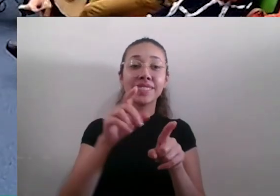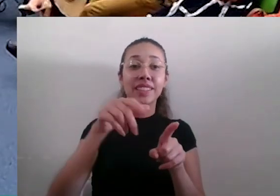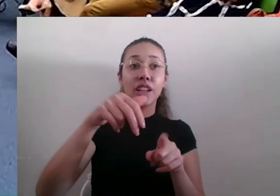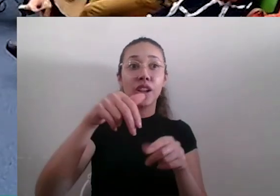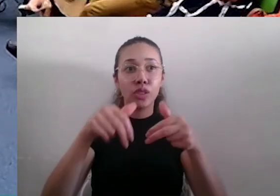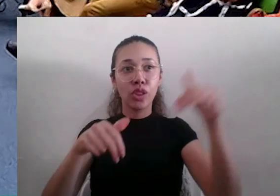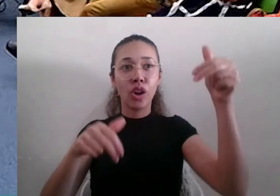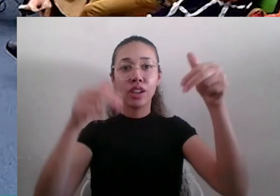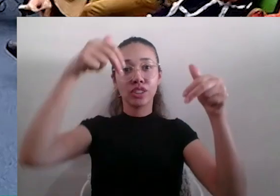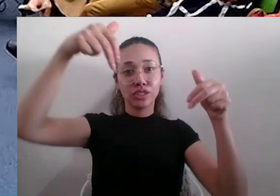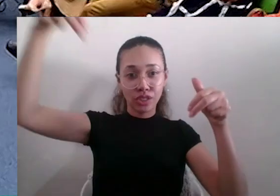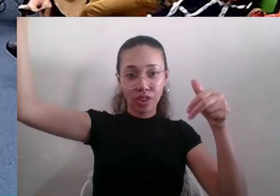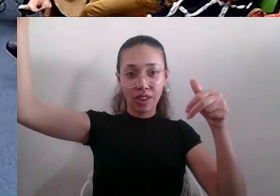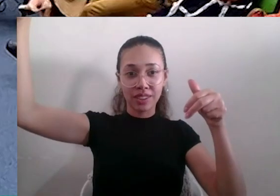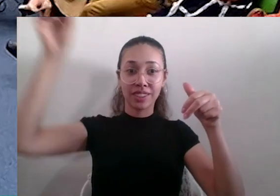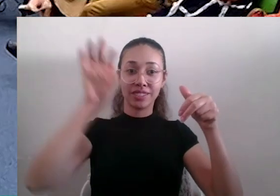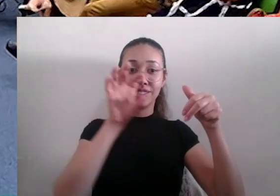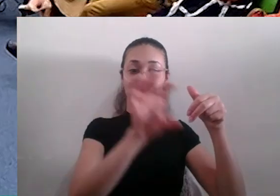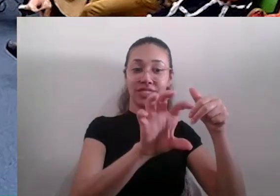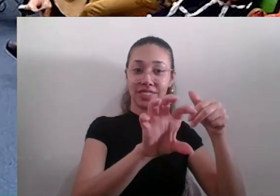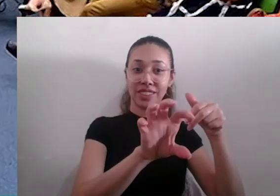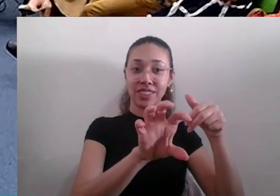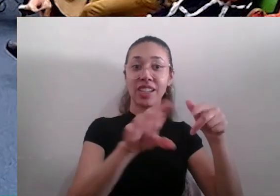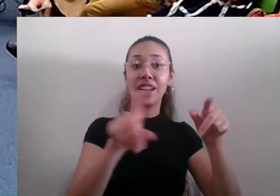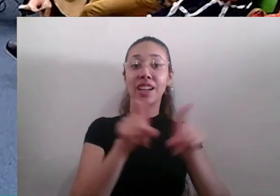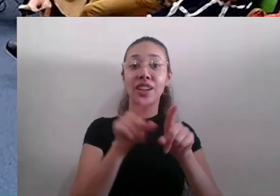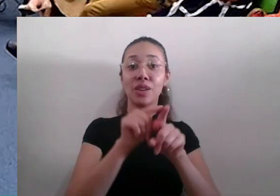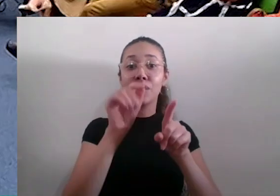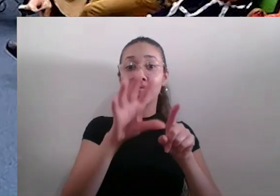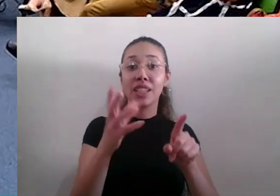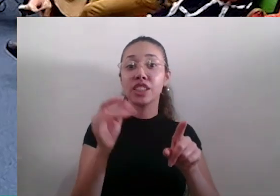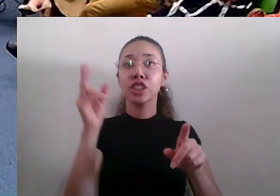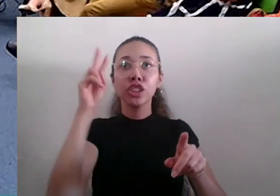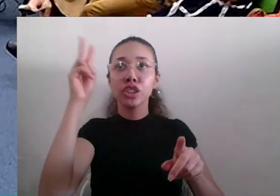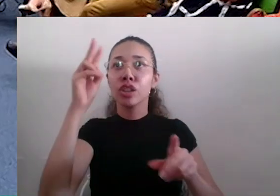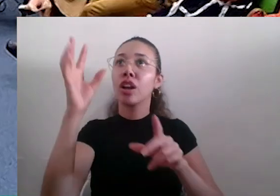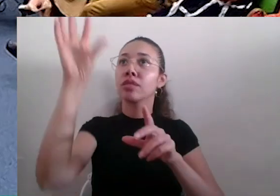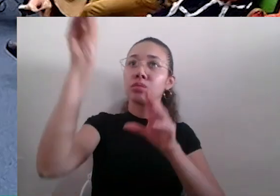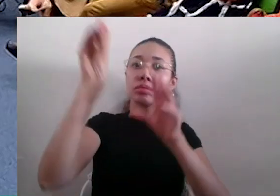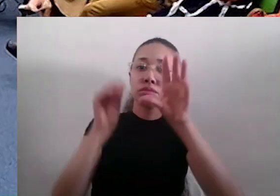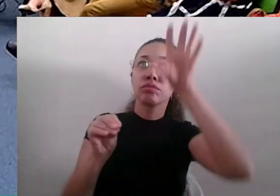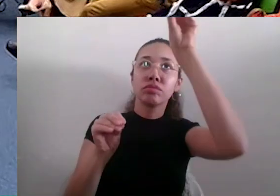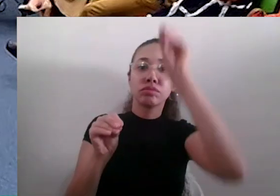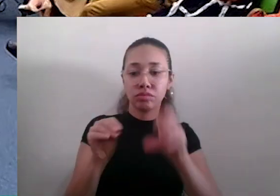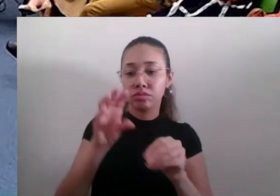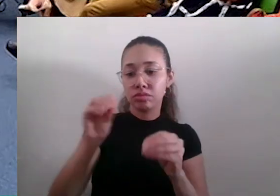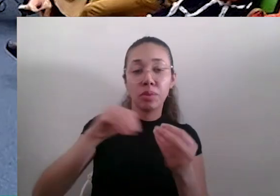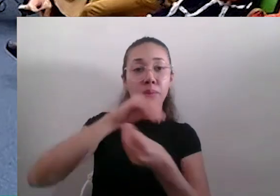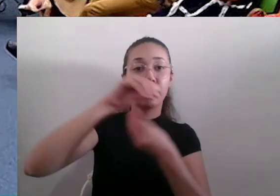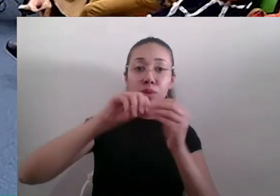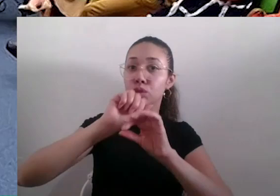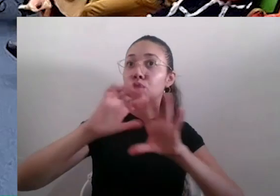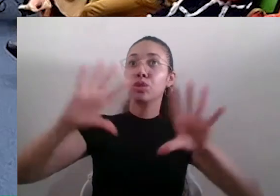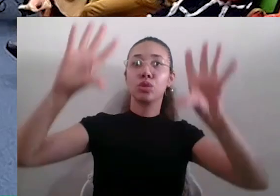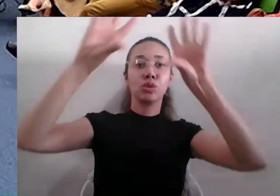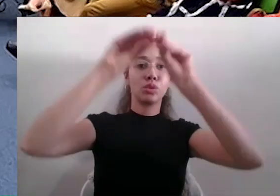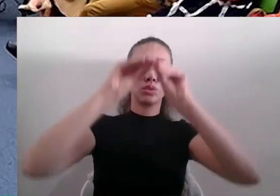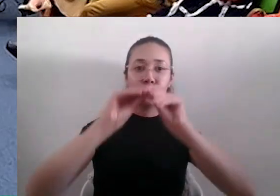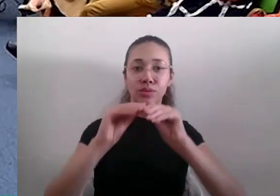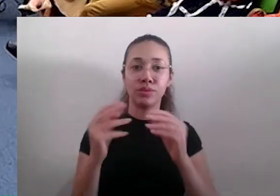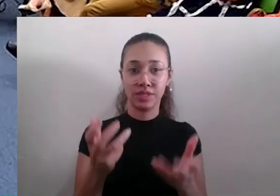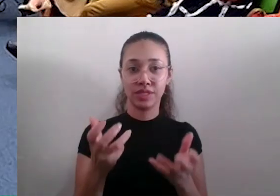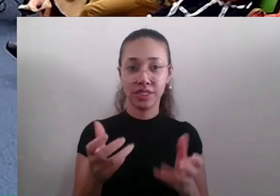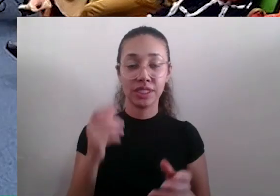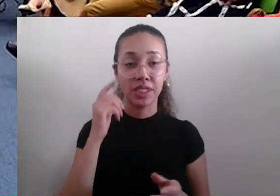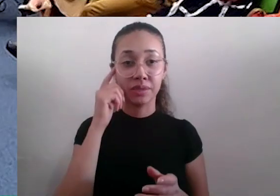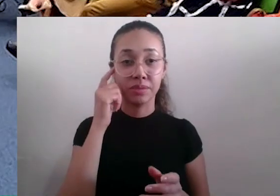nordeste e do centro-oeste porque a gente quer cobrir o Brasil inteiro a gente quer contar as histórias do de todo o Brasil então a gente traz E aí eu vou entrar